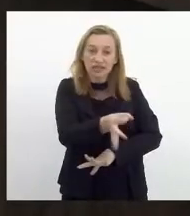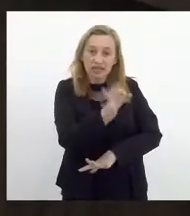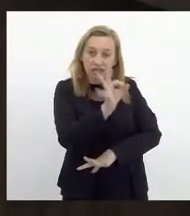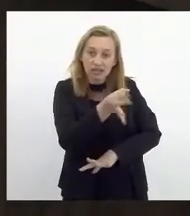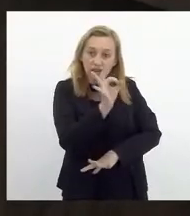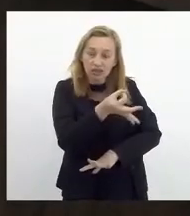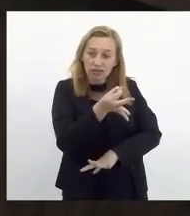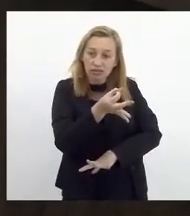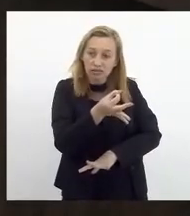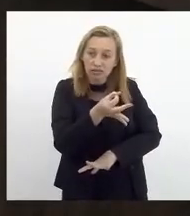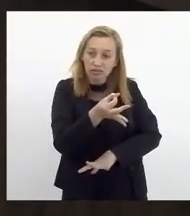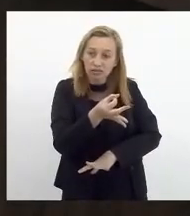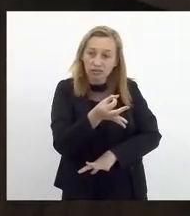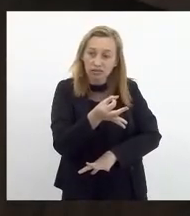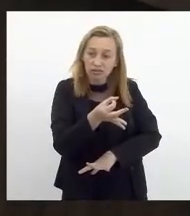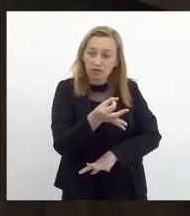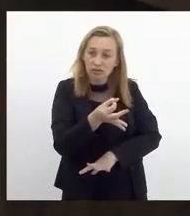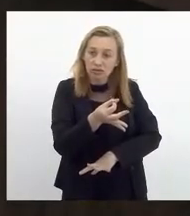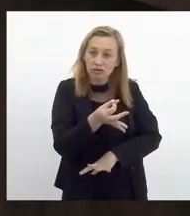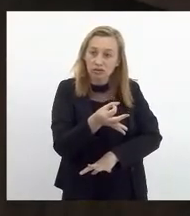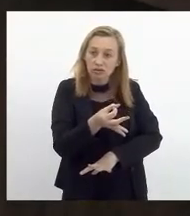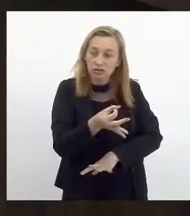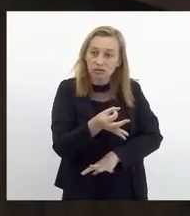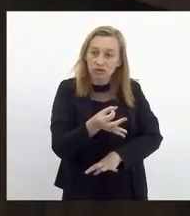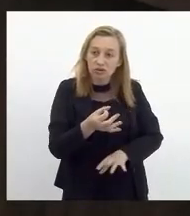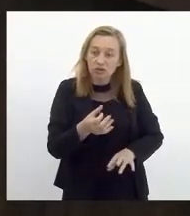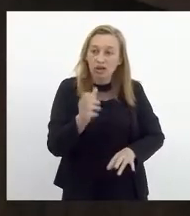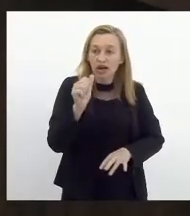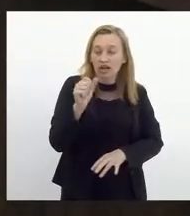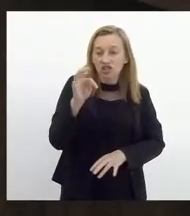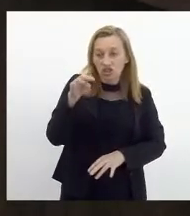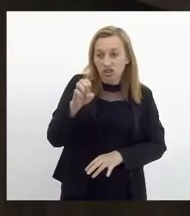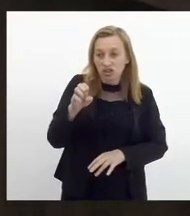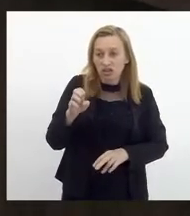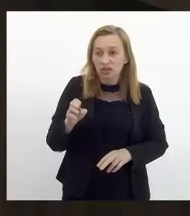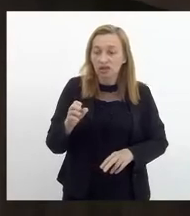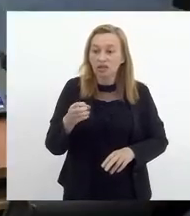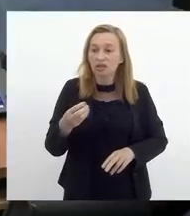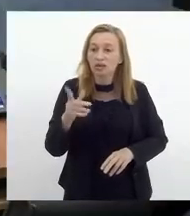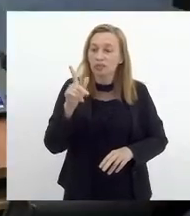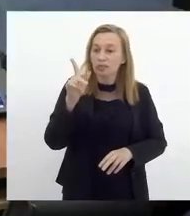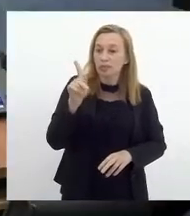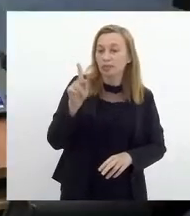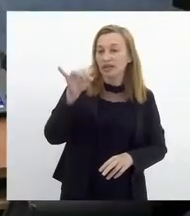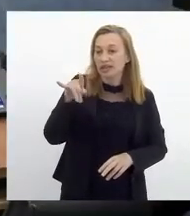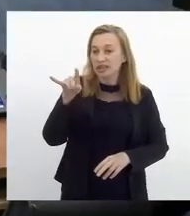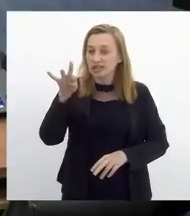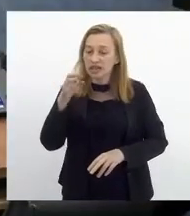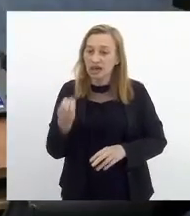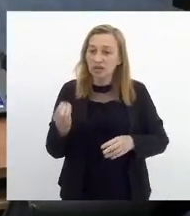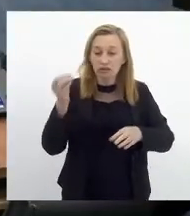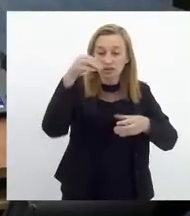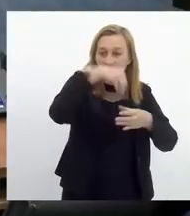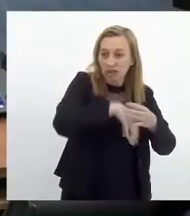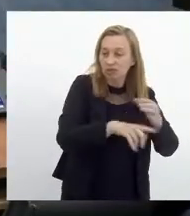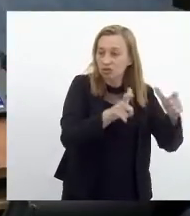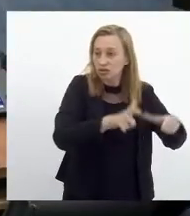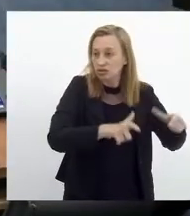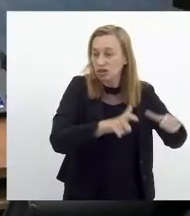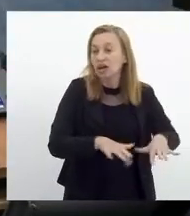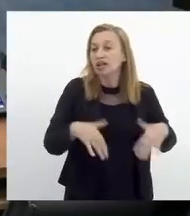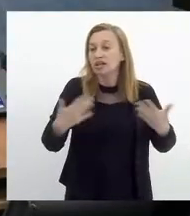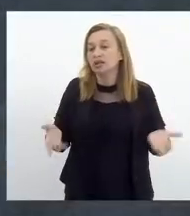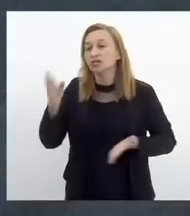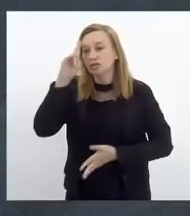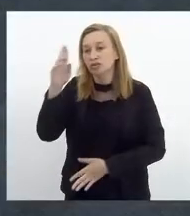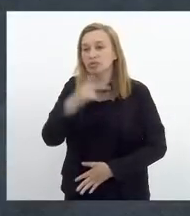a situação indigna dos agentes penitenciários dentro desses espaços. Então, aqui, senhor